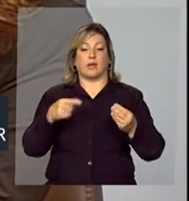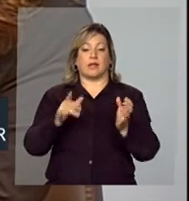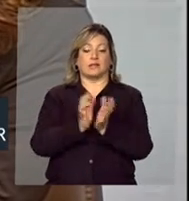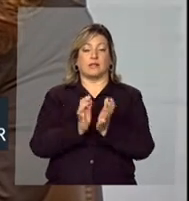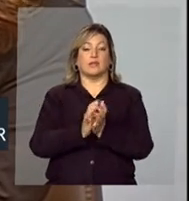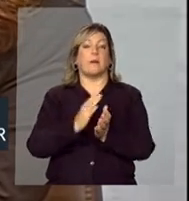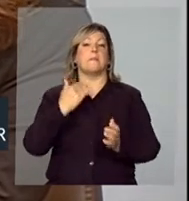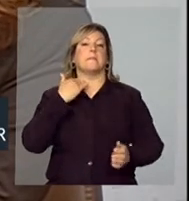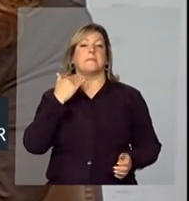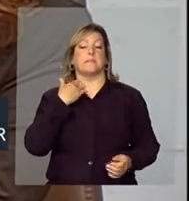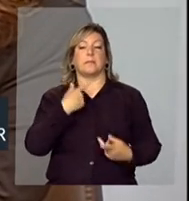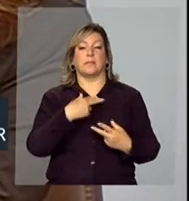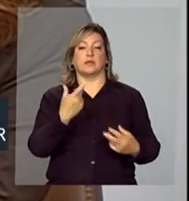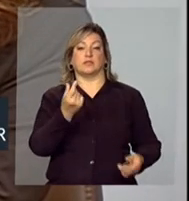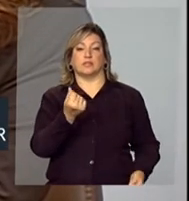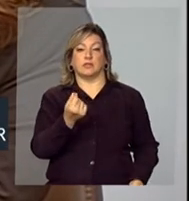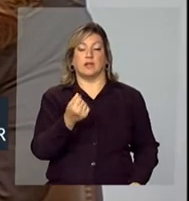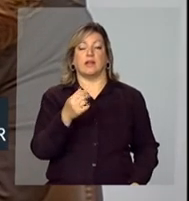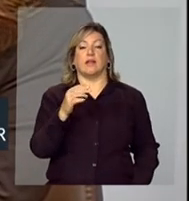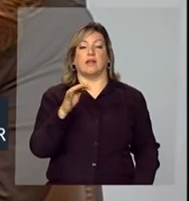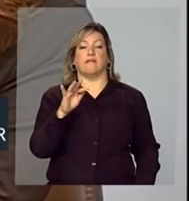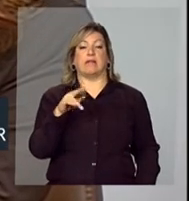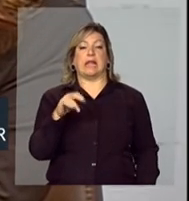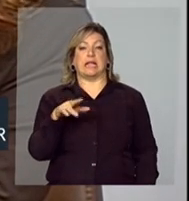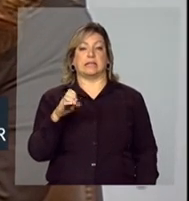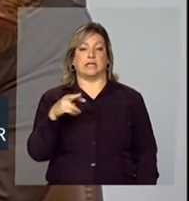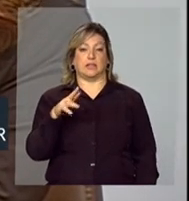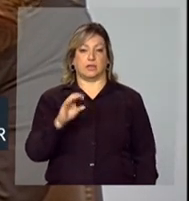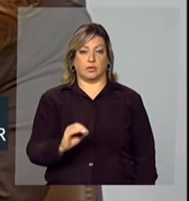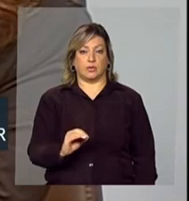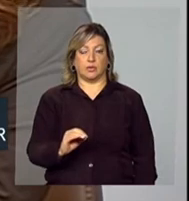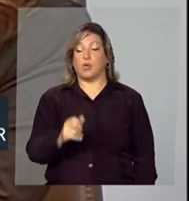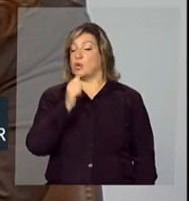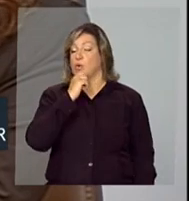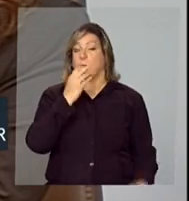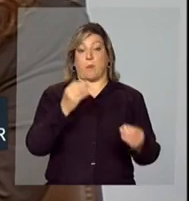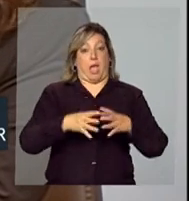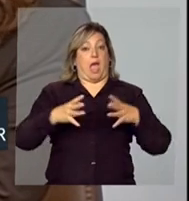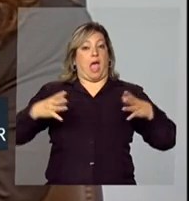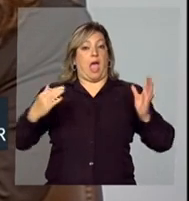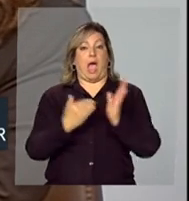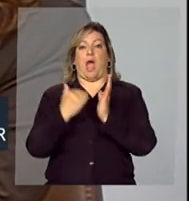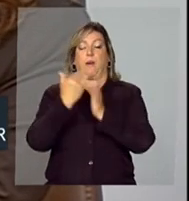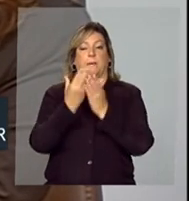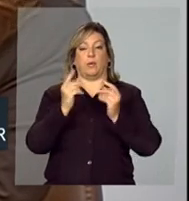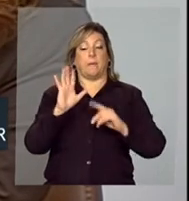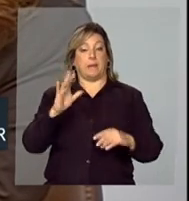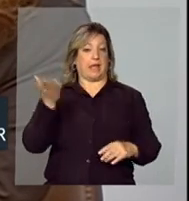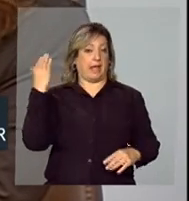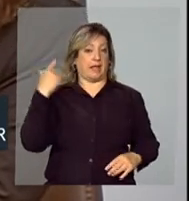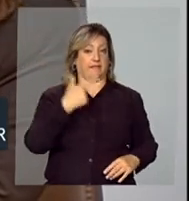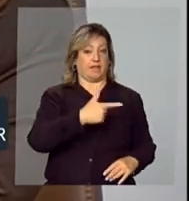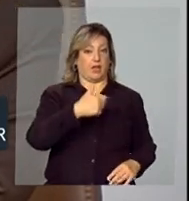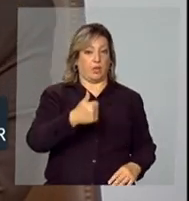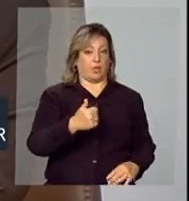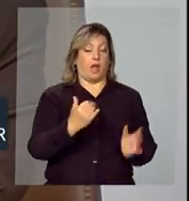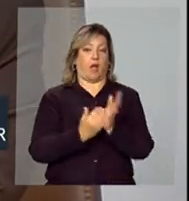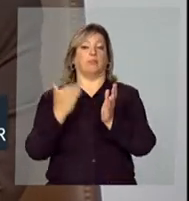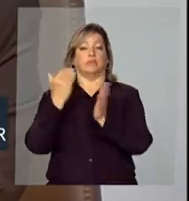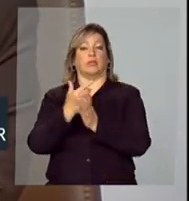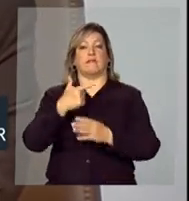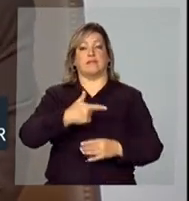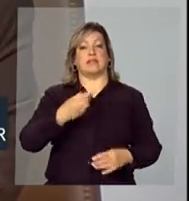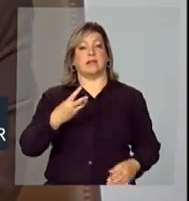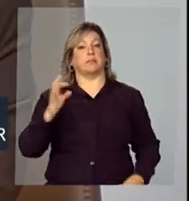o setor financeiro não não teve um grande acréscimo mas saltou de 21 para 23